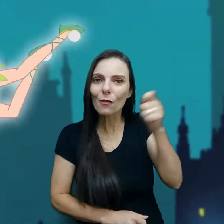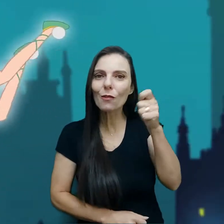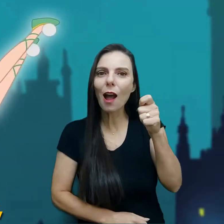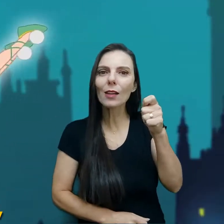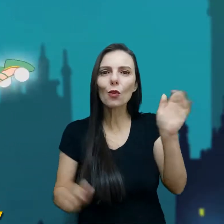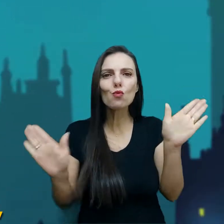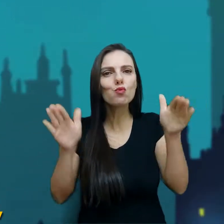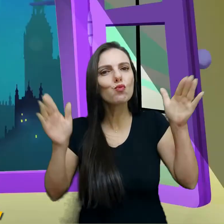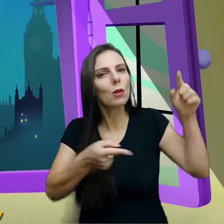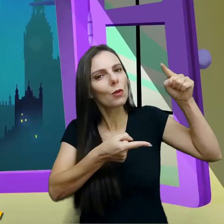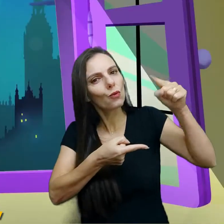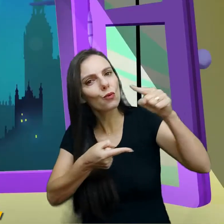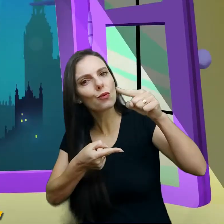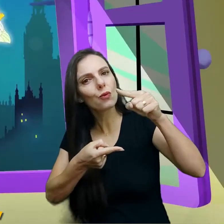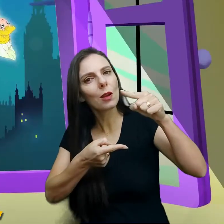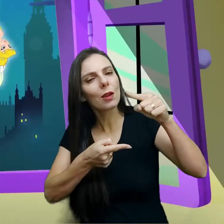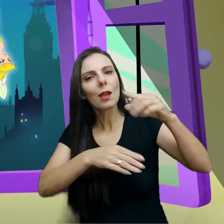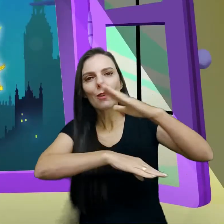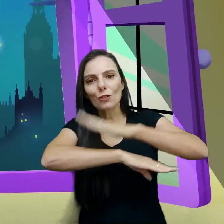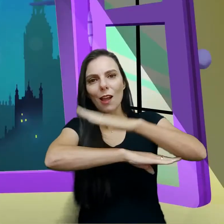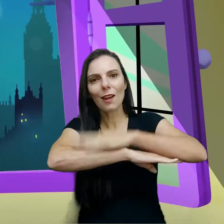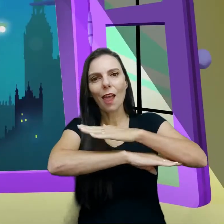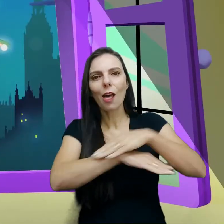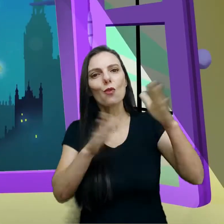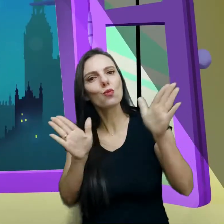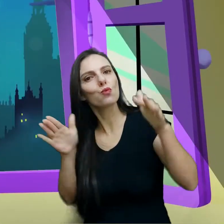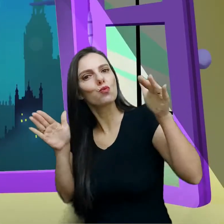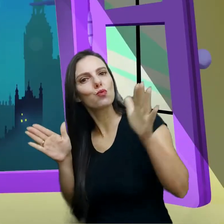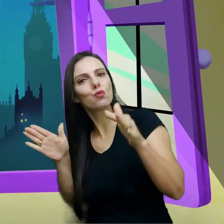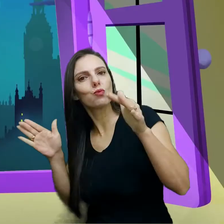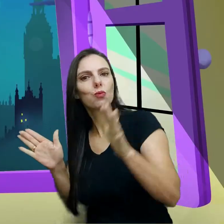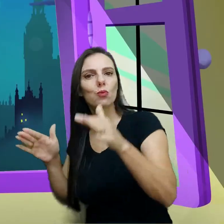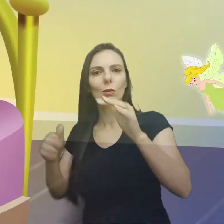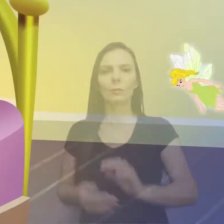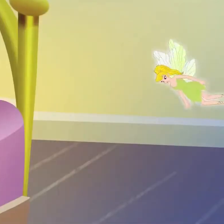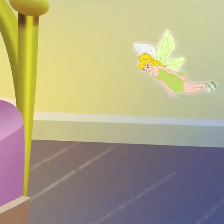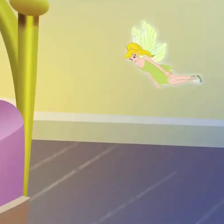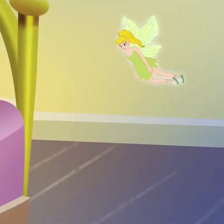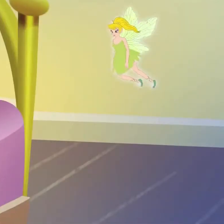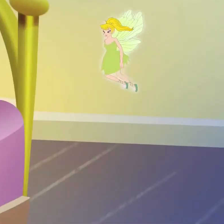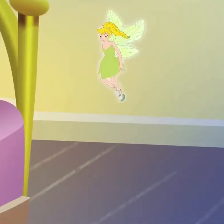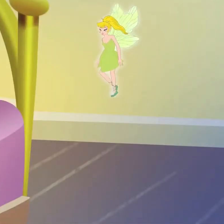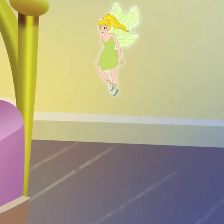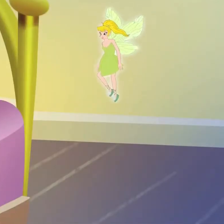momento, Tinkerbell, amiga de Peter, entra pela janela.